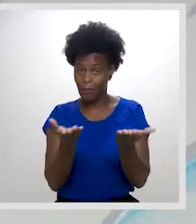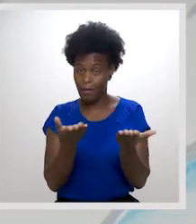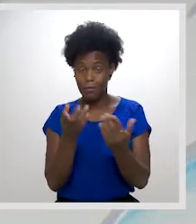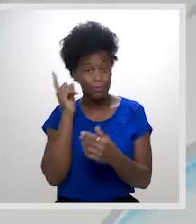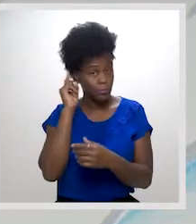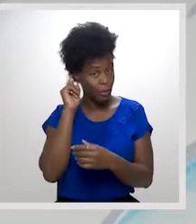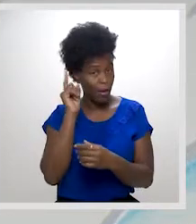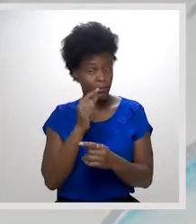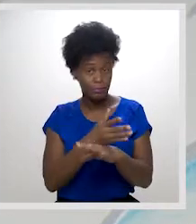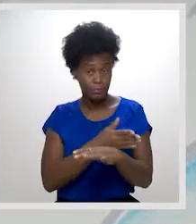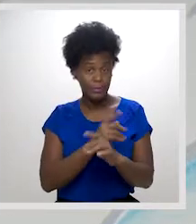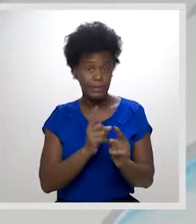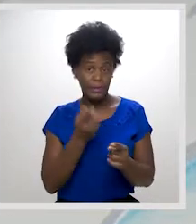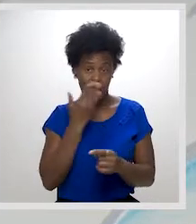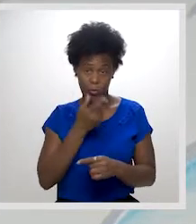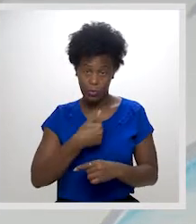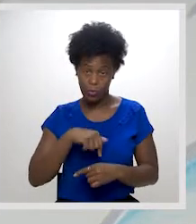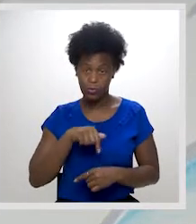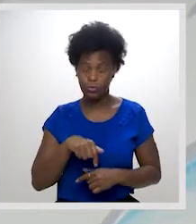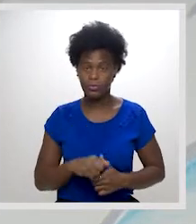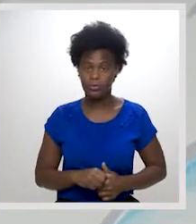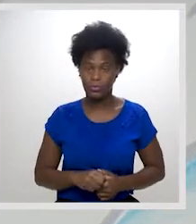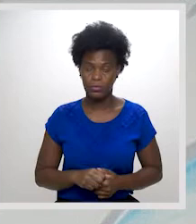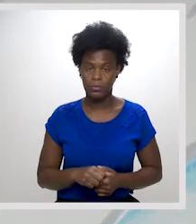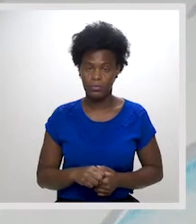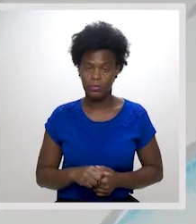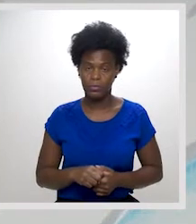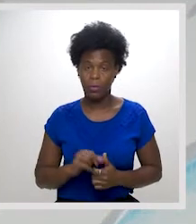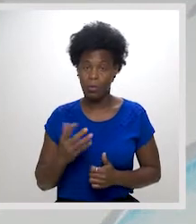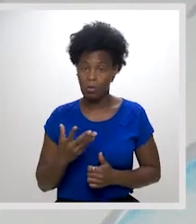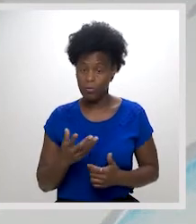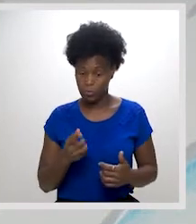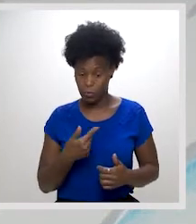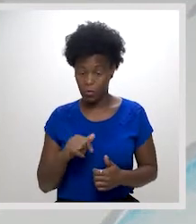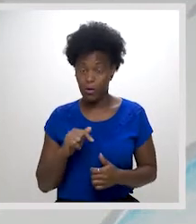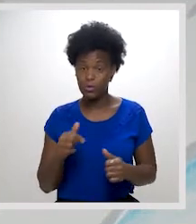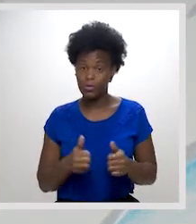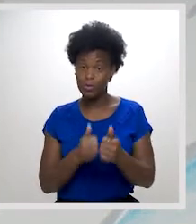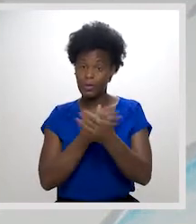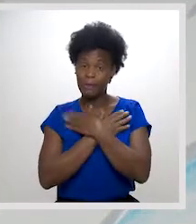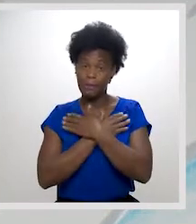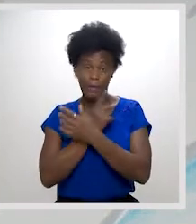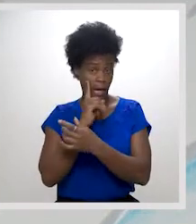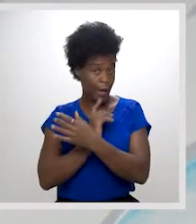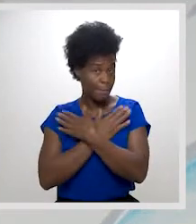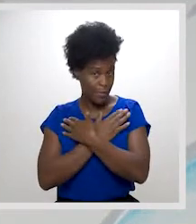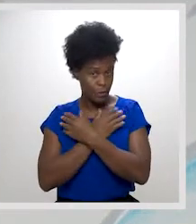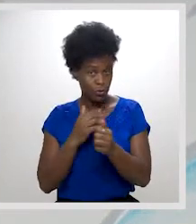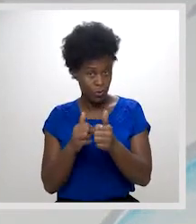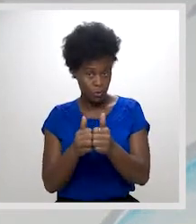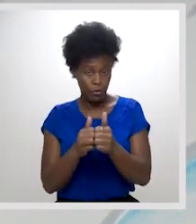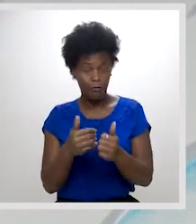muito importante antes de dar início à nossa aula propriamente dita. Quando estivermos com os nossos amigos ou nossas